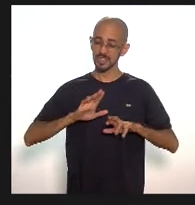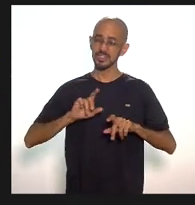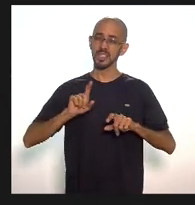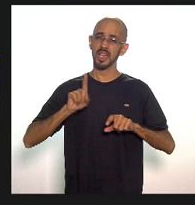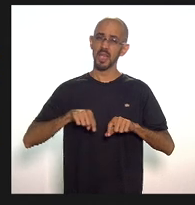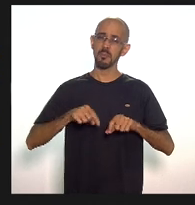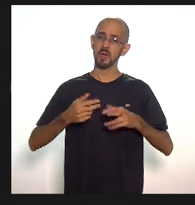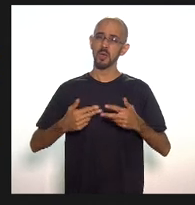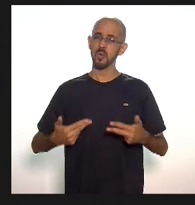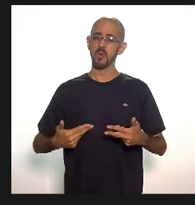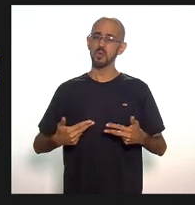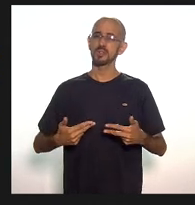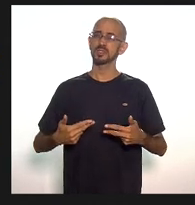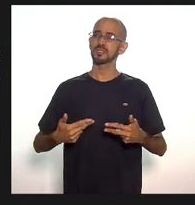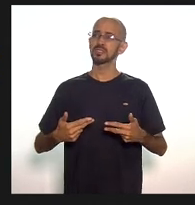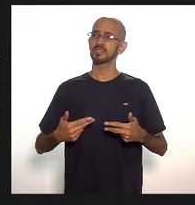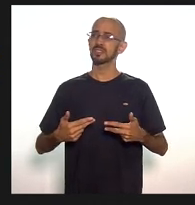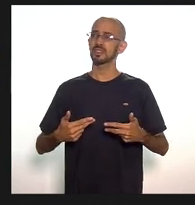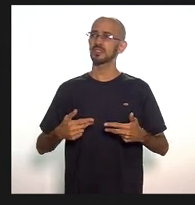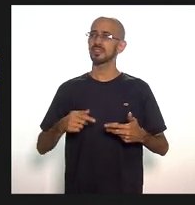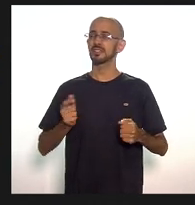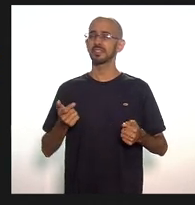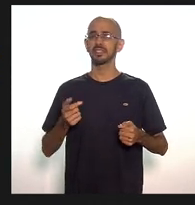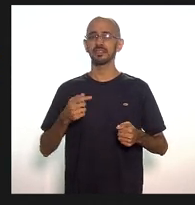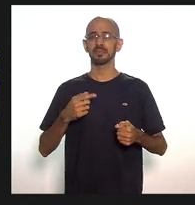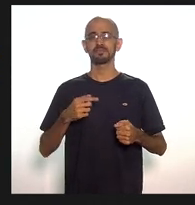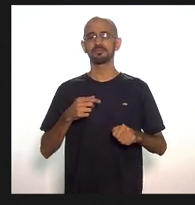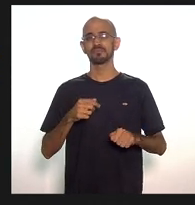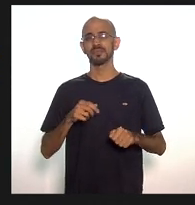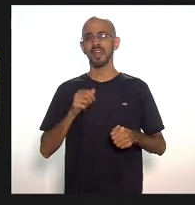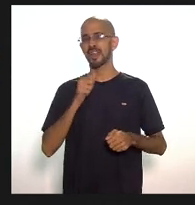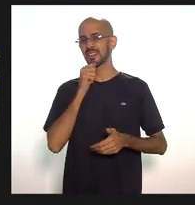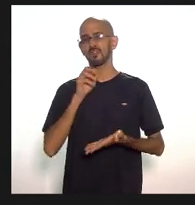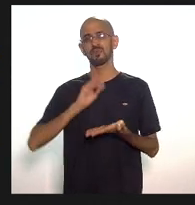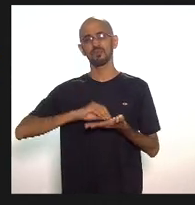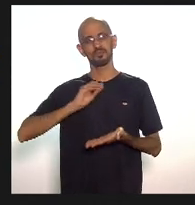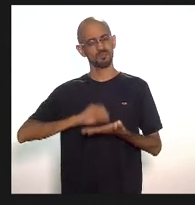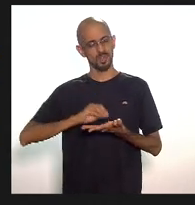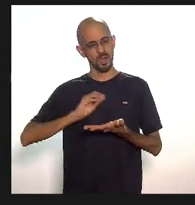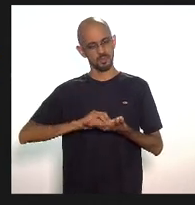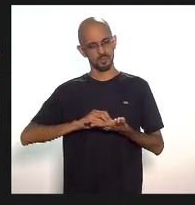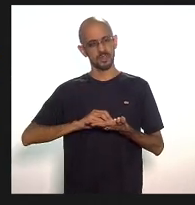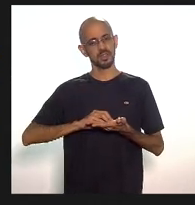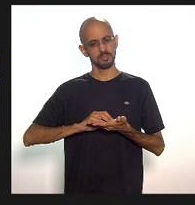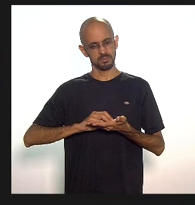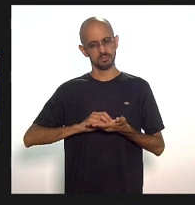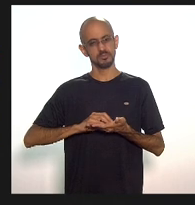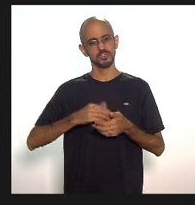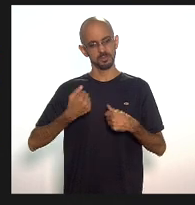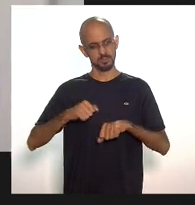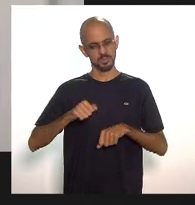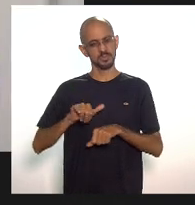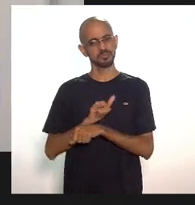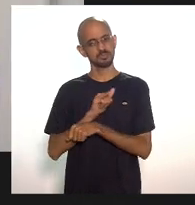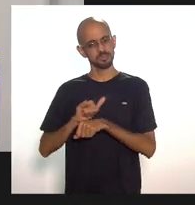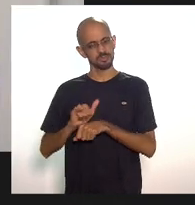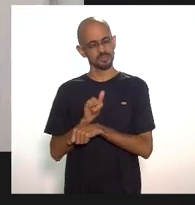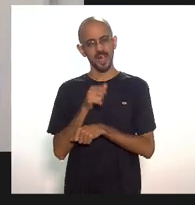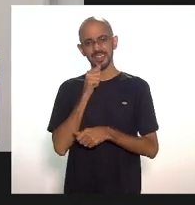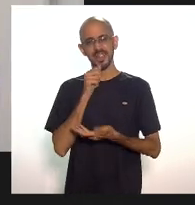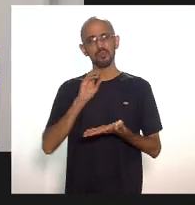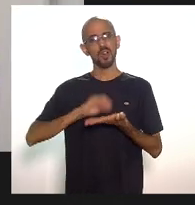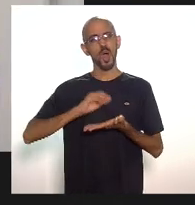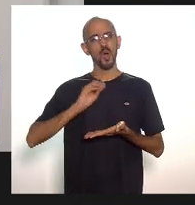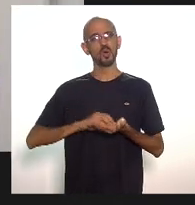contido, né? Eu acho que sim, nós poderíamos atacar de uma forma um pouco maior essa questão do incentivo. Né, José sim, Luiz? Sem